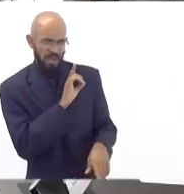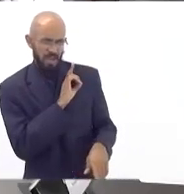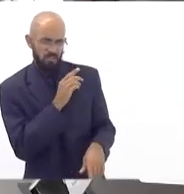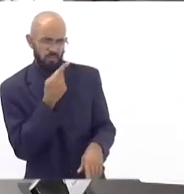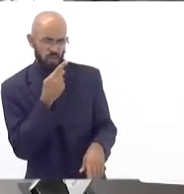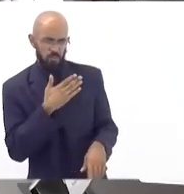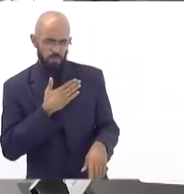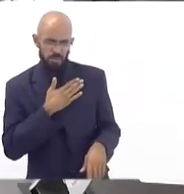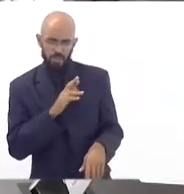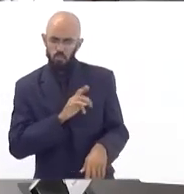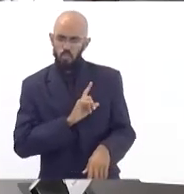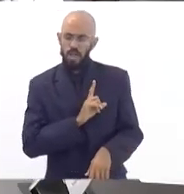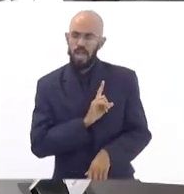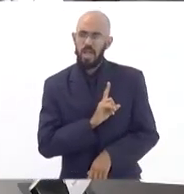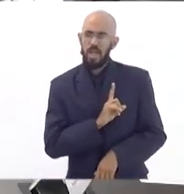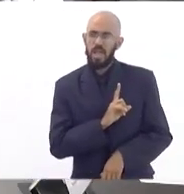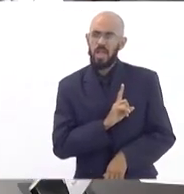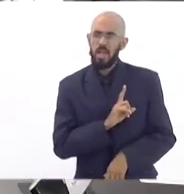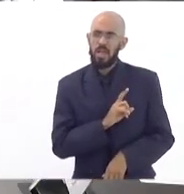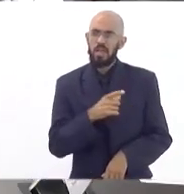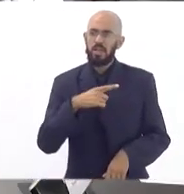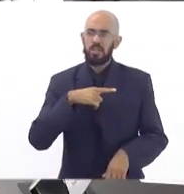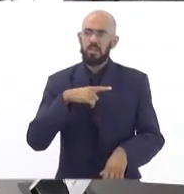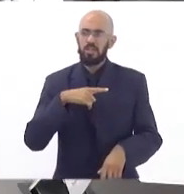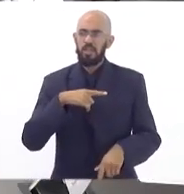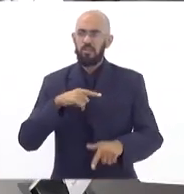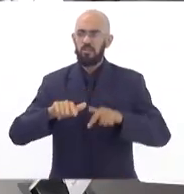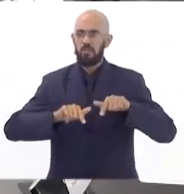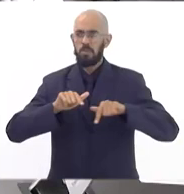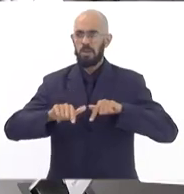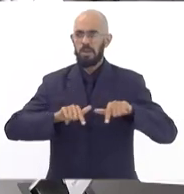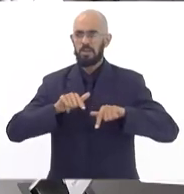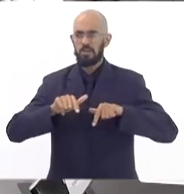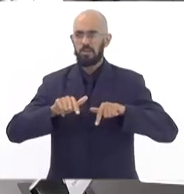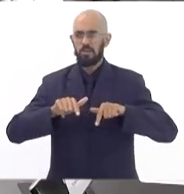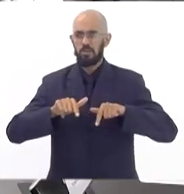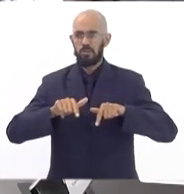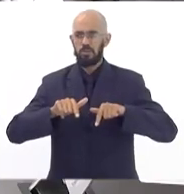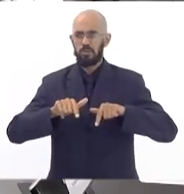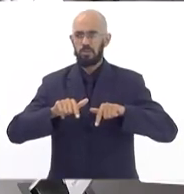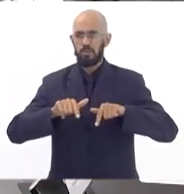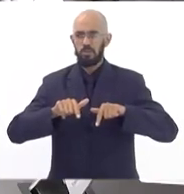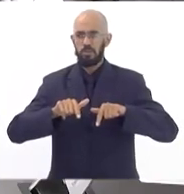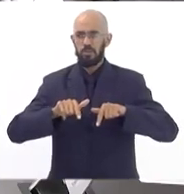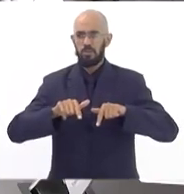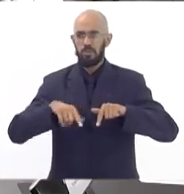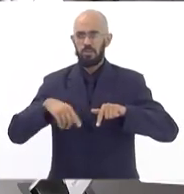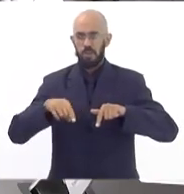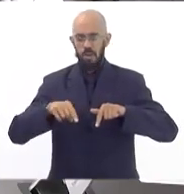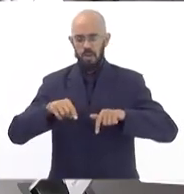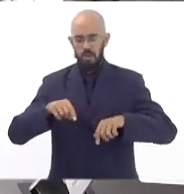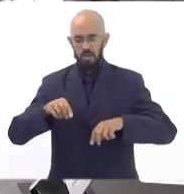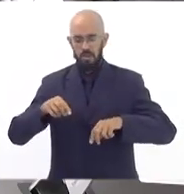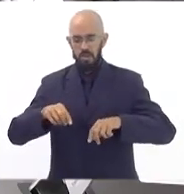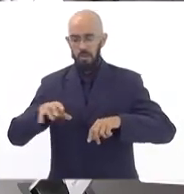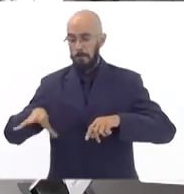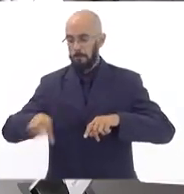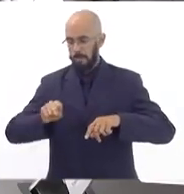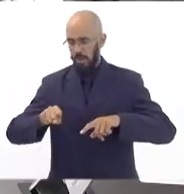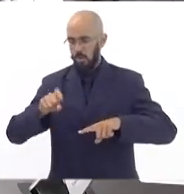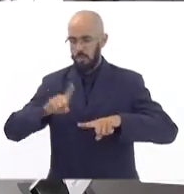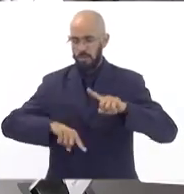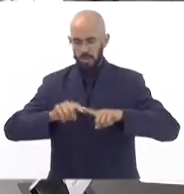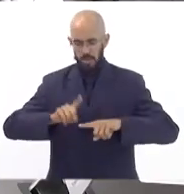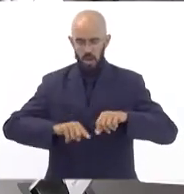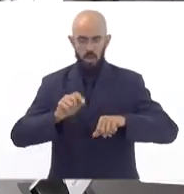o que ele disse foi que houve uma grande o presente a operação teu aprendeu é